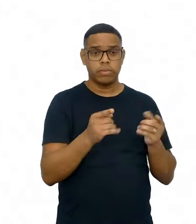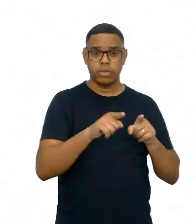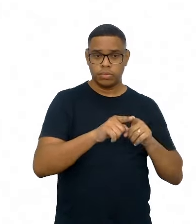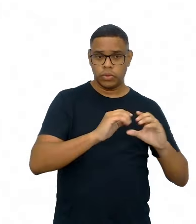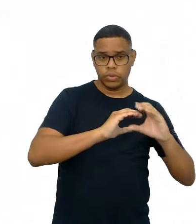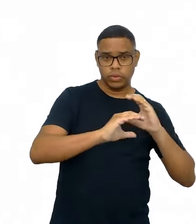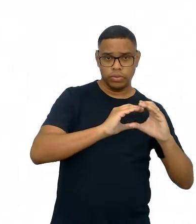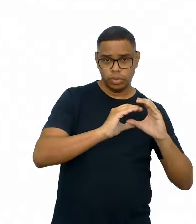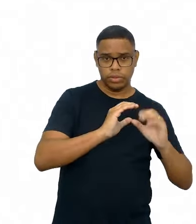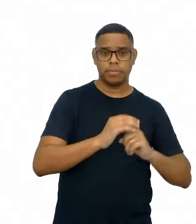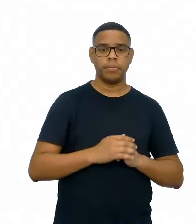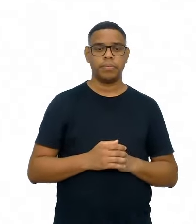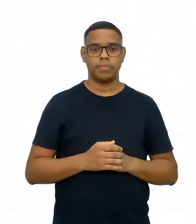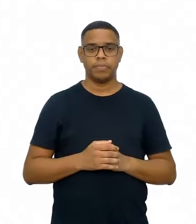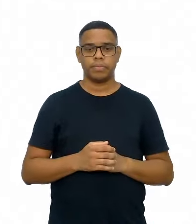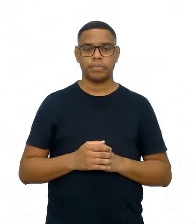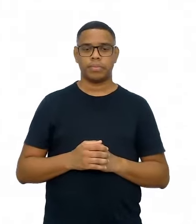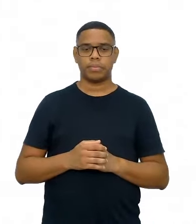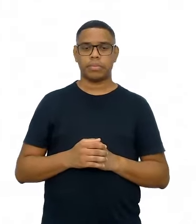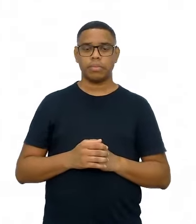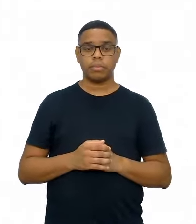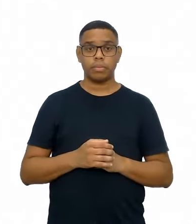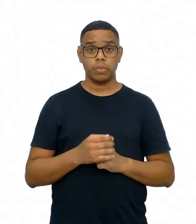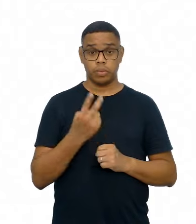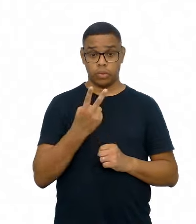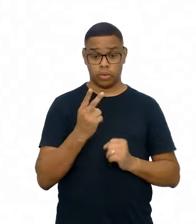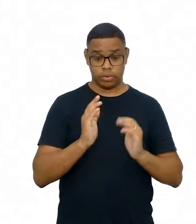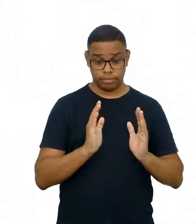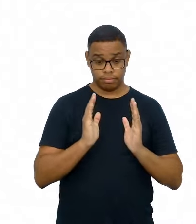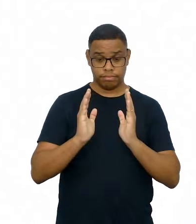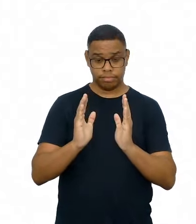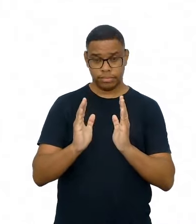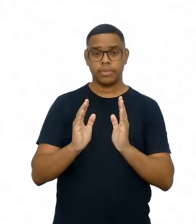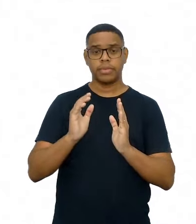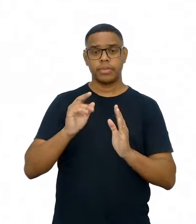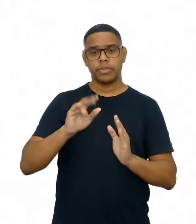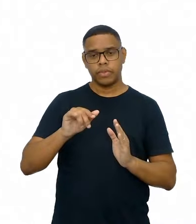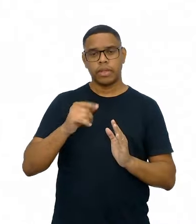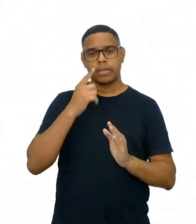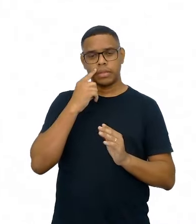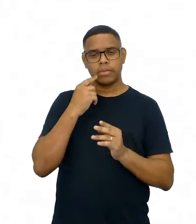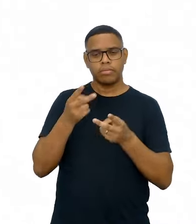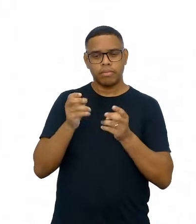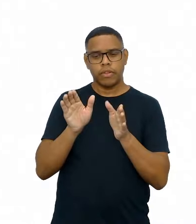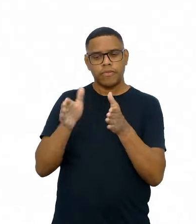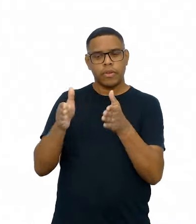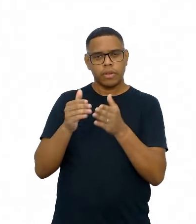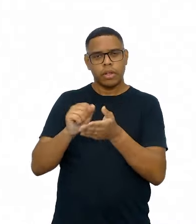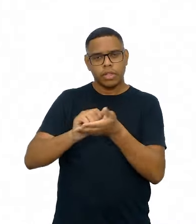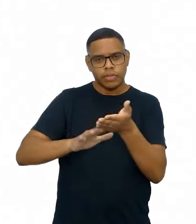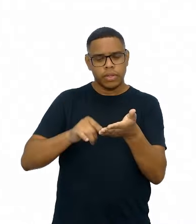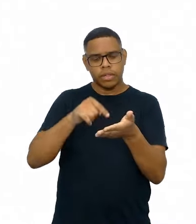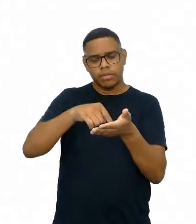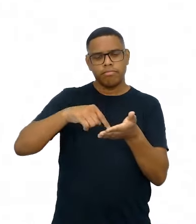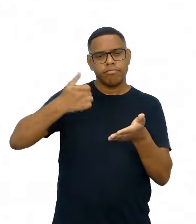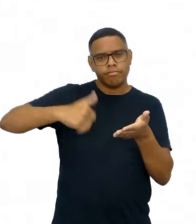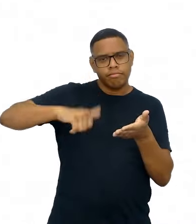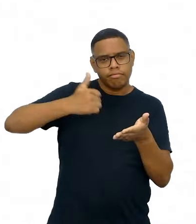algumas atividades a fim de compreender como elas promovem o desenvolvimento de determinadas habilidades